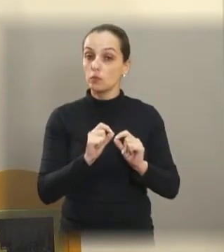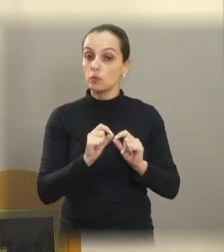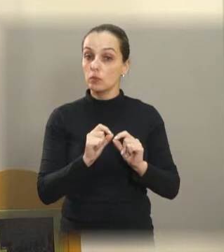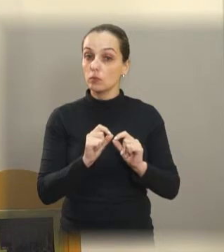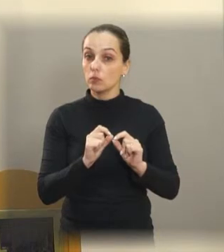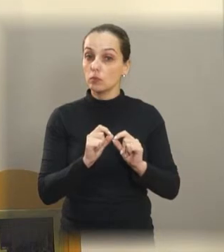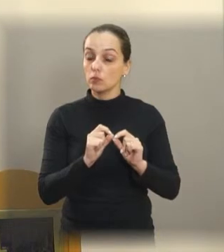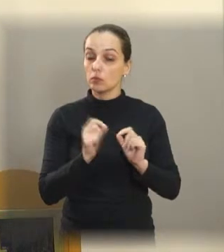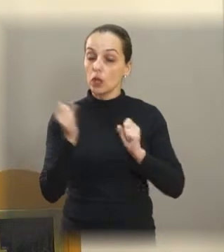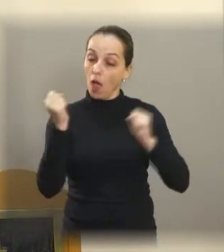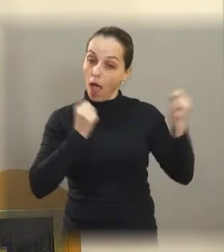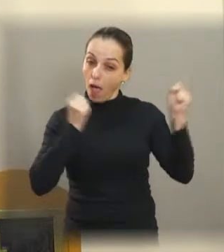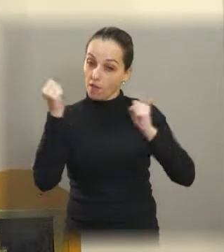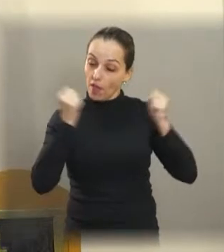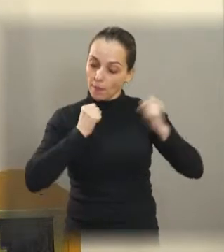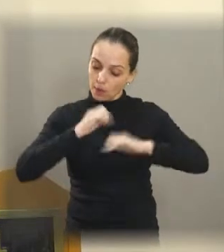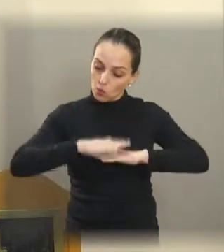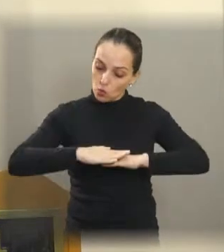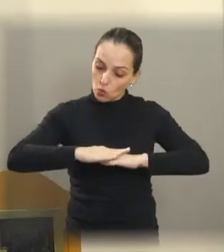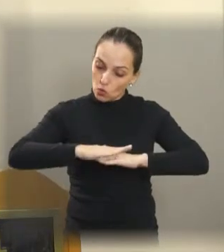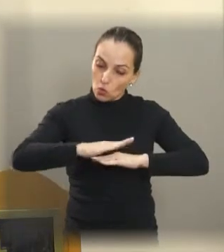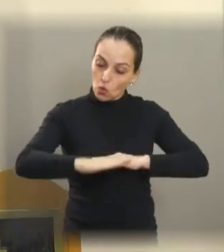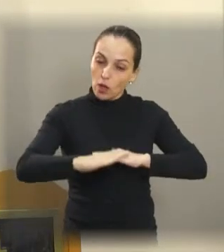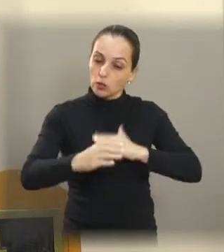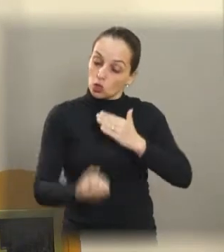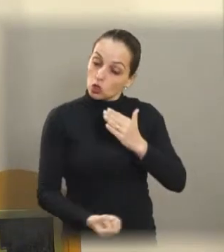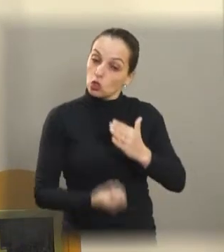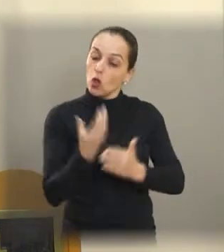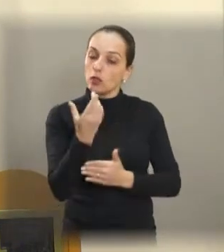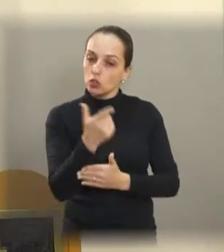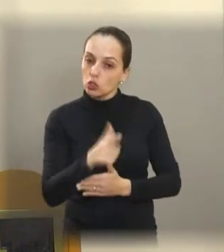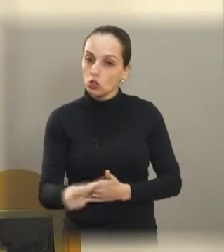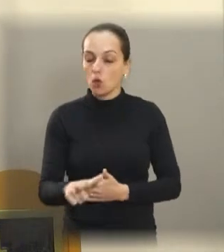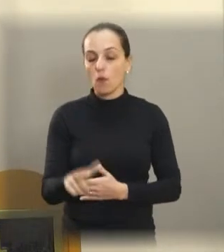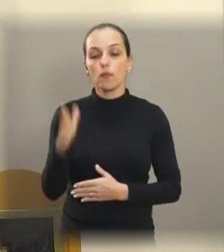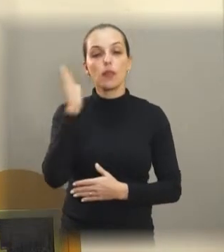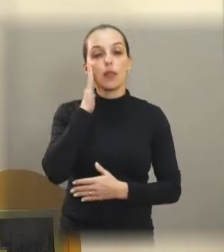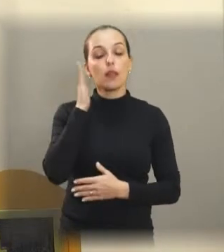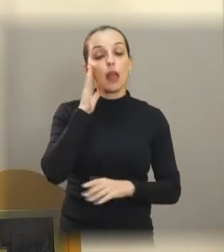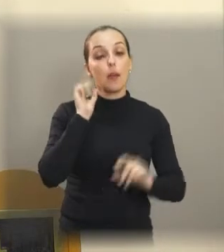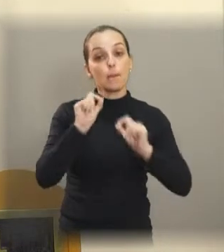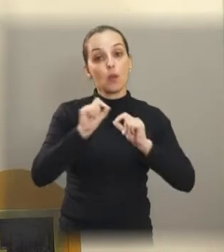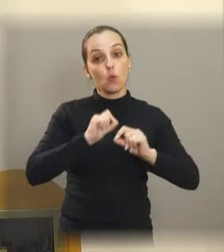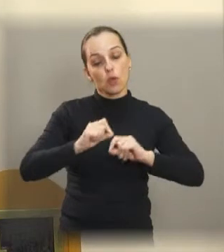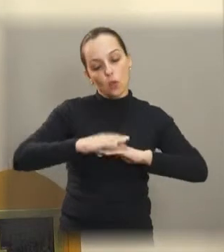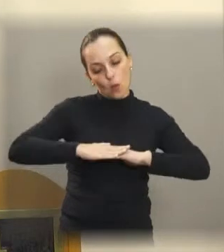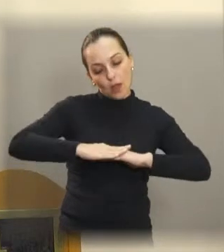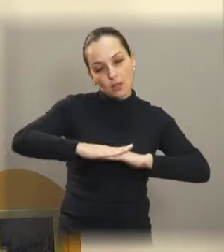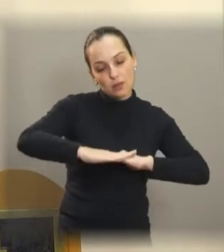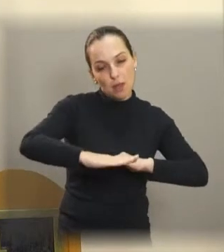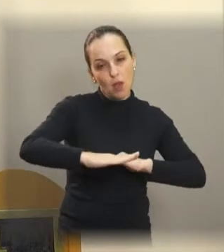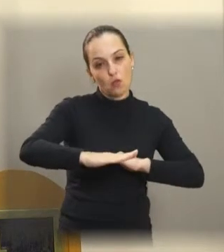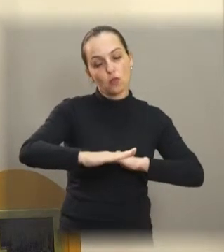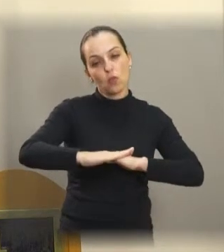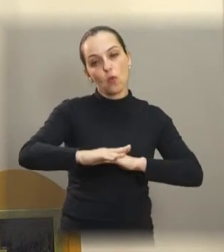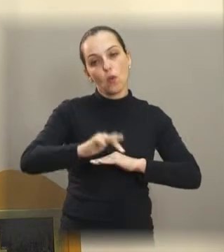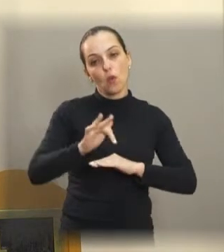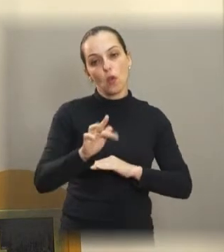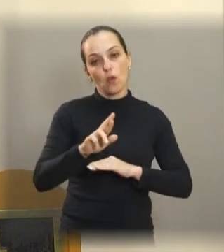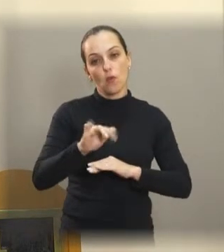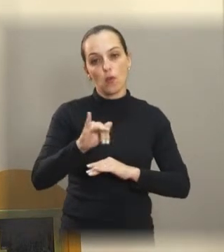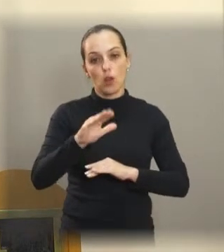reativar esse espaço. Nós temos o entendimento que o asfalto AFRIO, ele não atende toda a